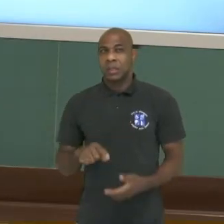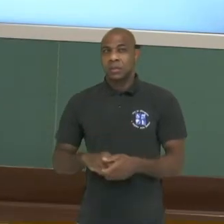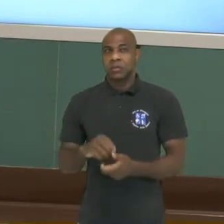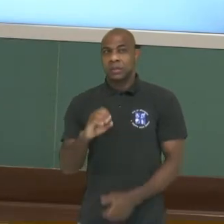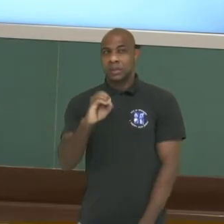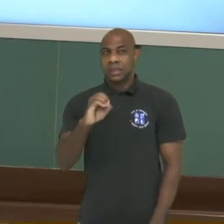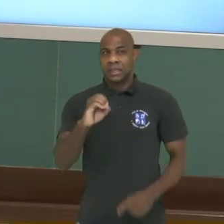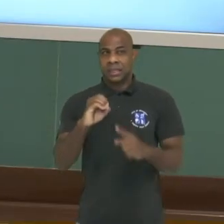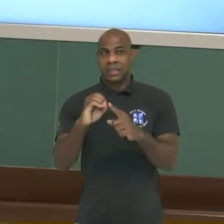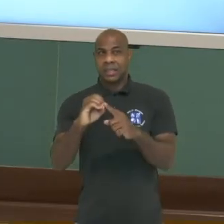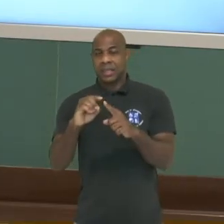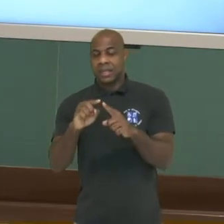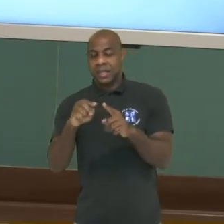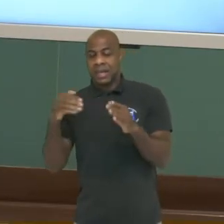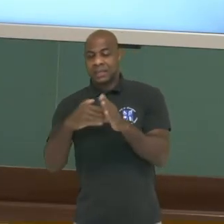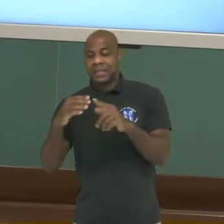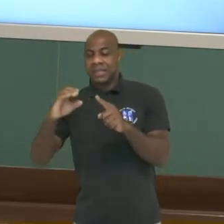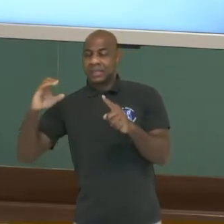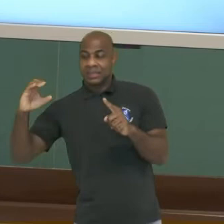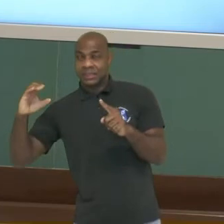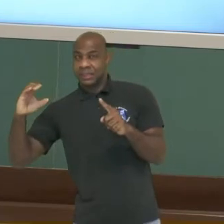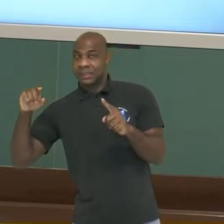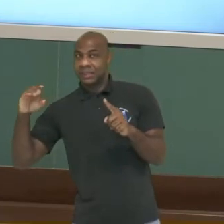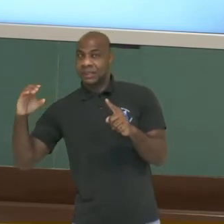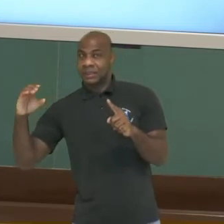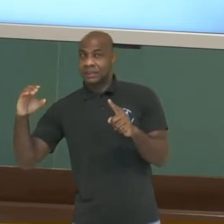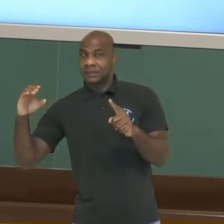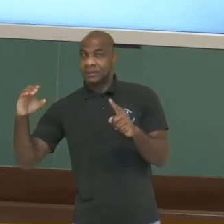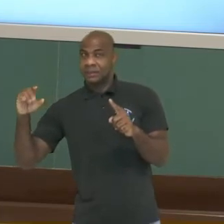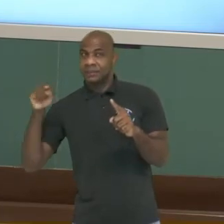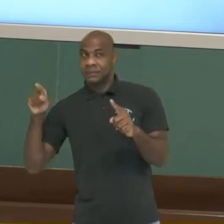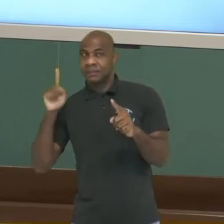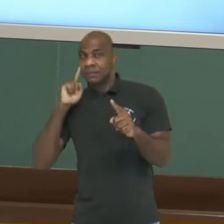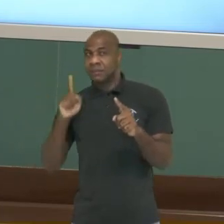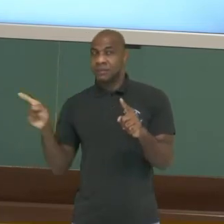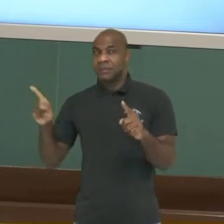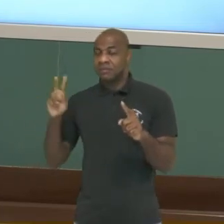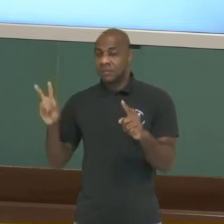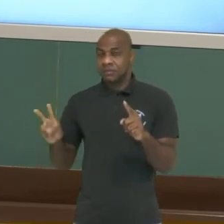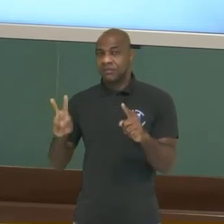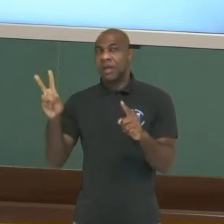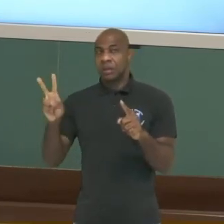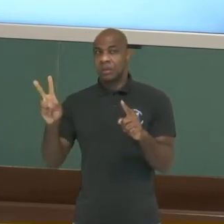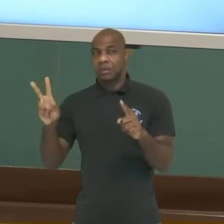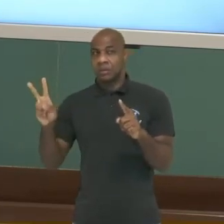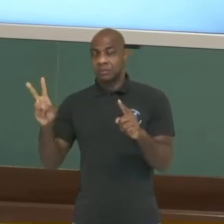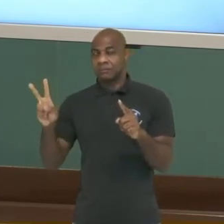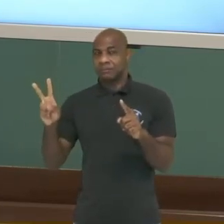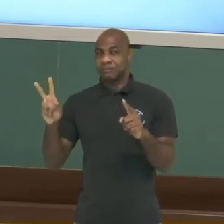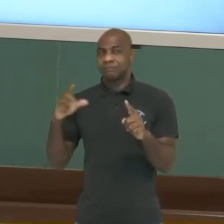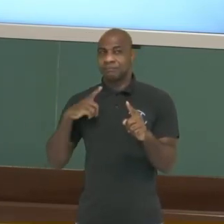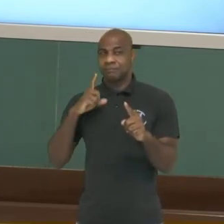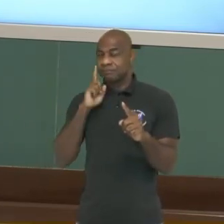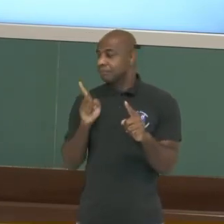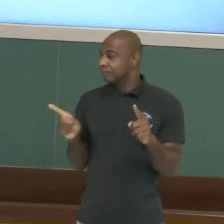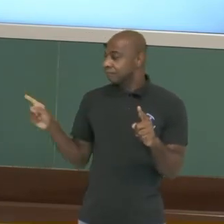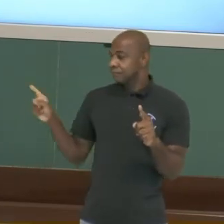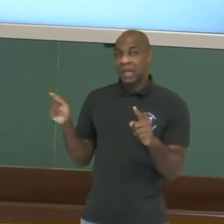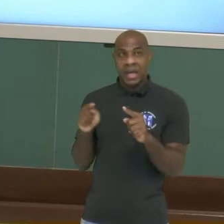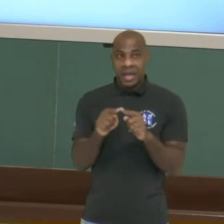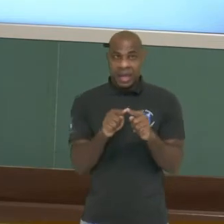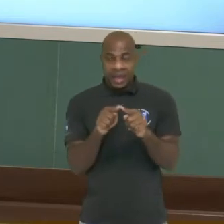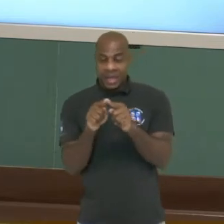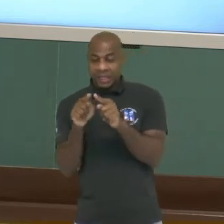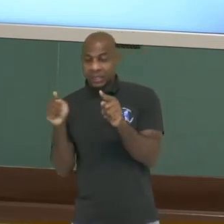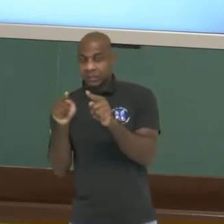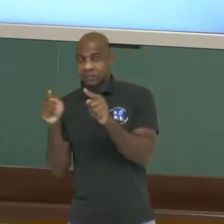P0 até C, que é o nosso cateto adjacente, vai dar o valor dessa tangente de alfa. Esta distância de